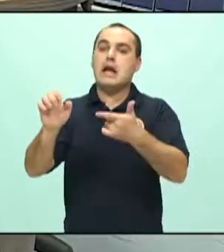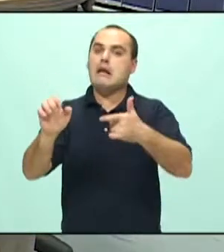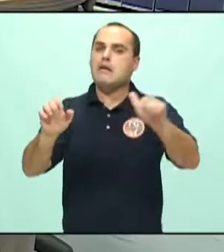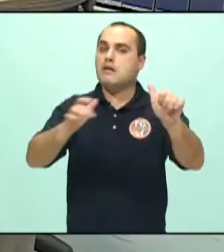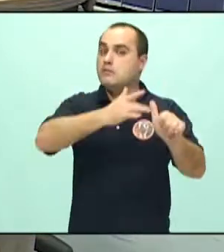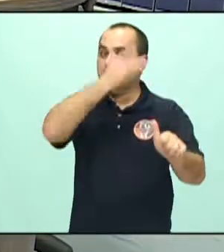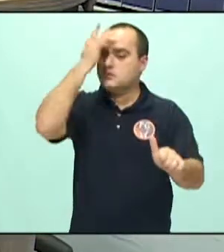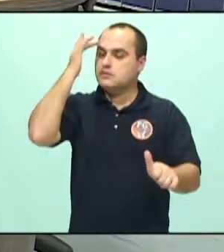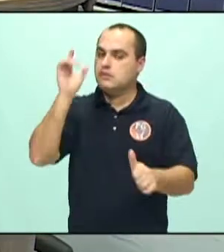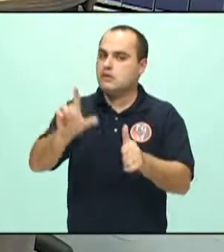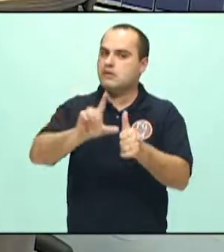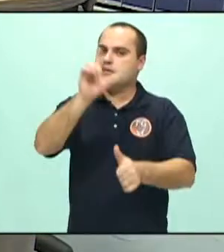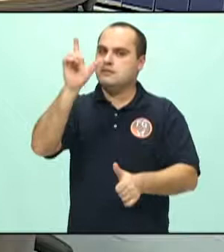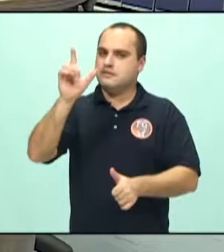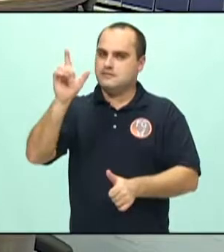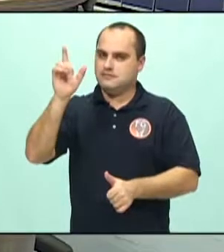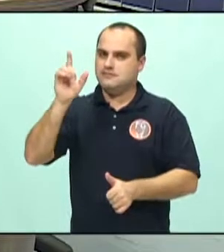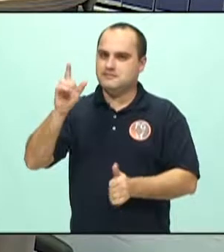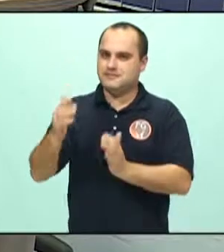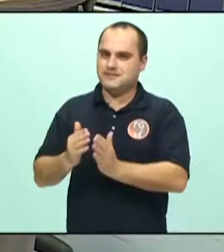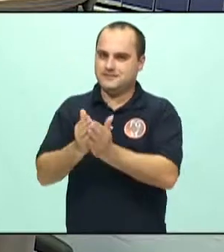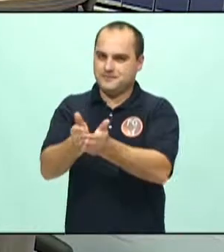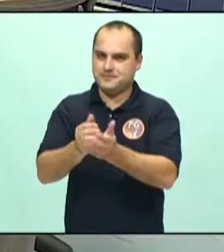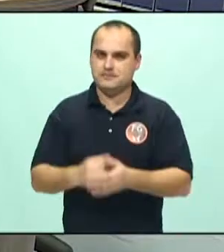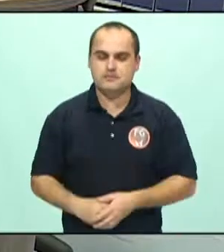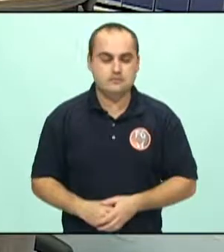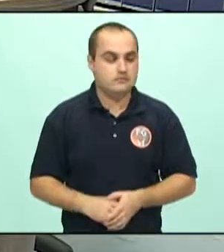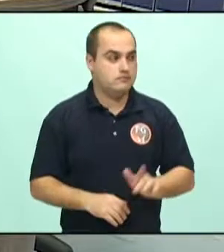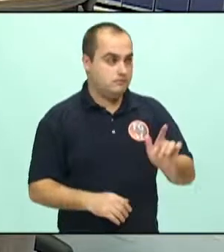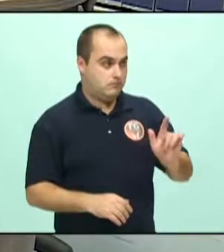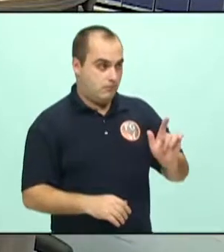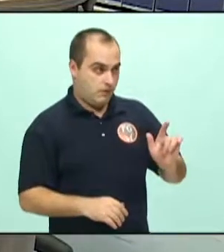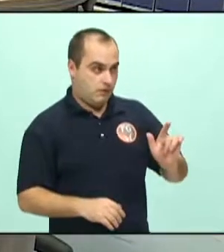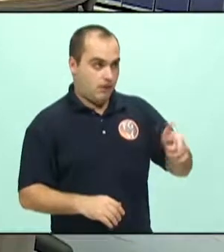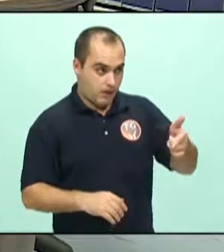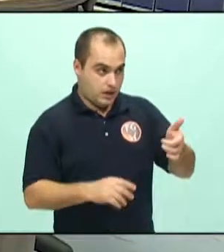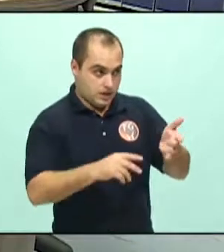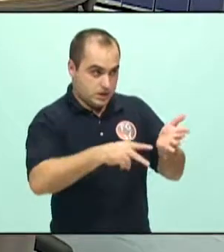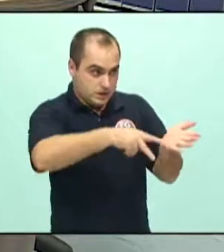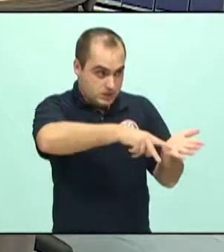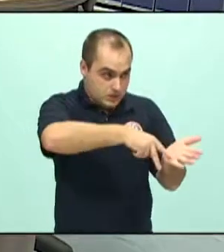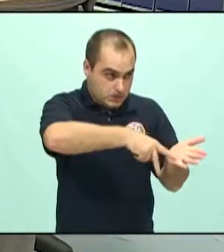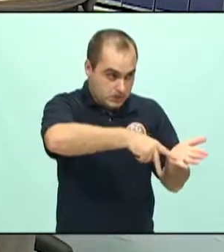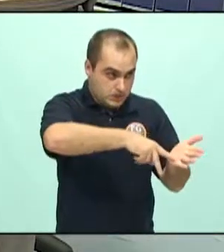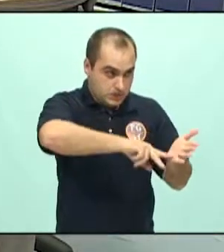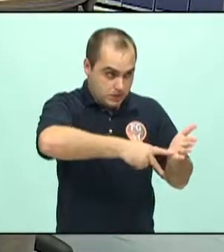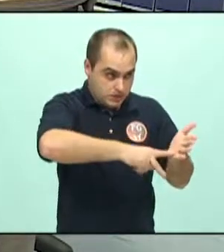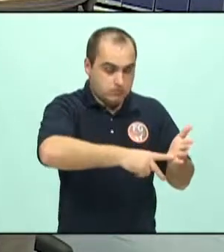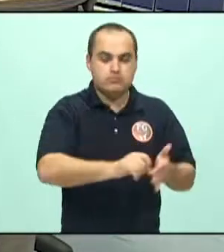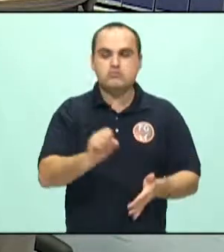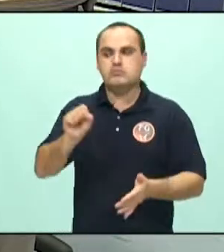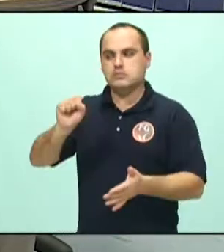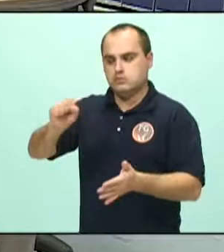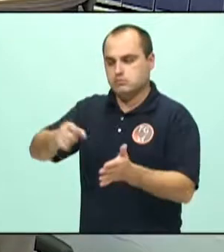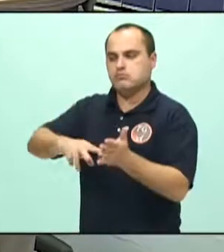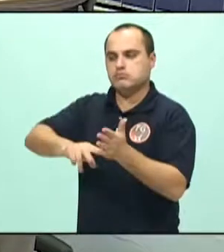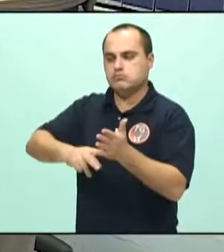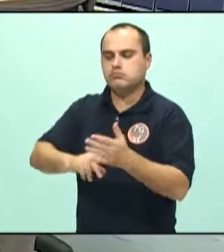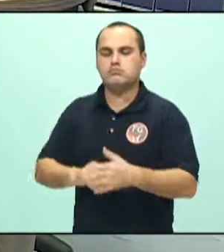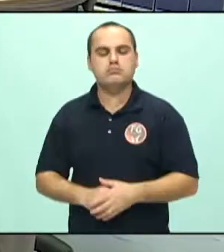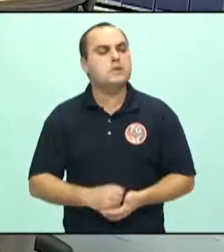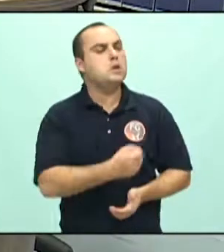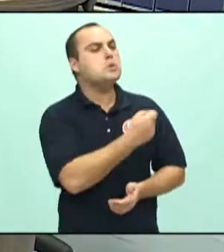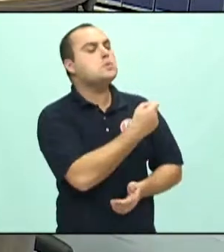de sindicatos, é isso? Isso, de sindicatos que representam as categorias ali dentro do Porto. Quantas categorias